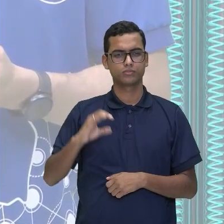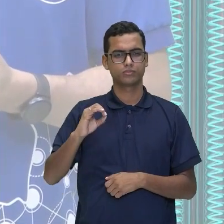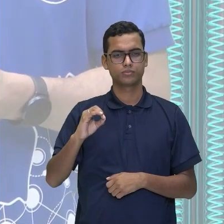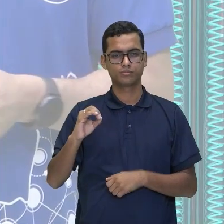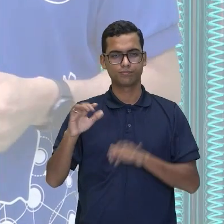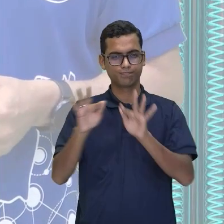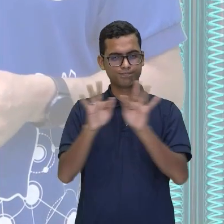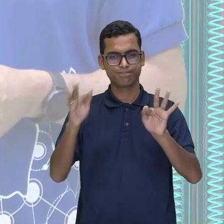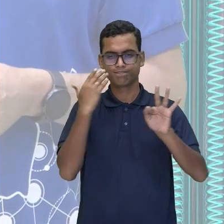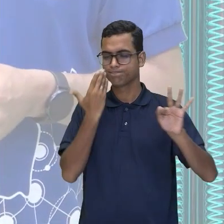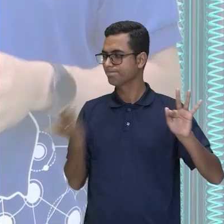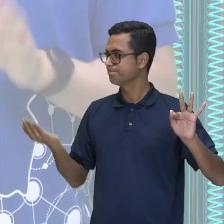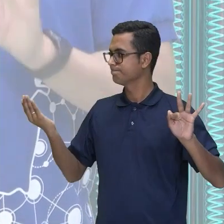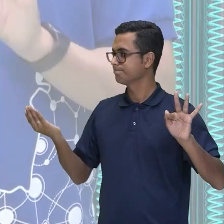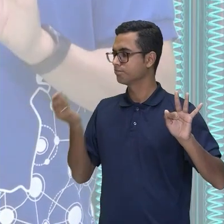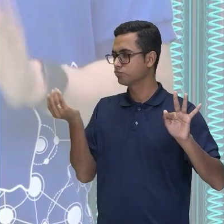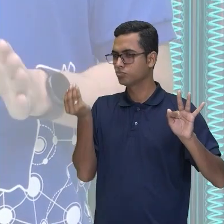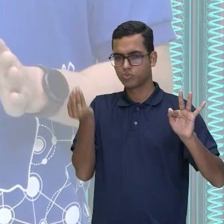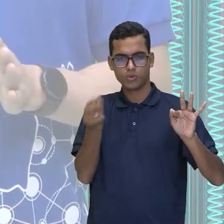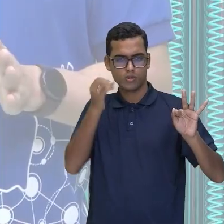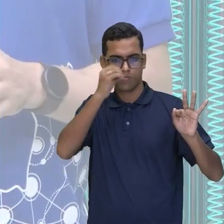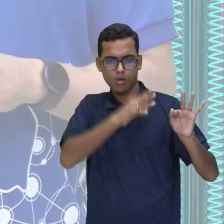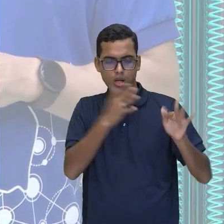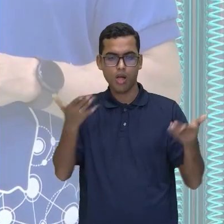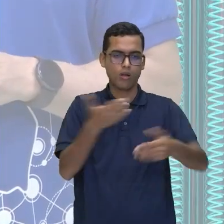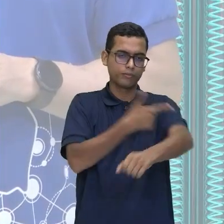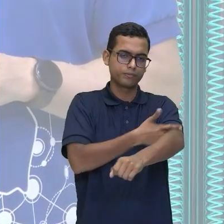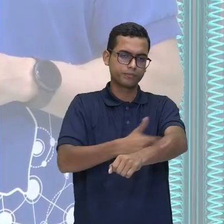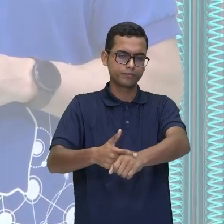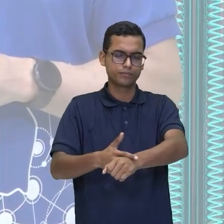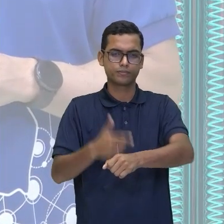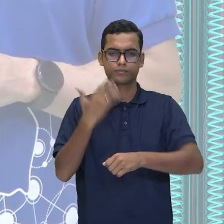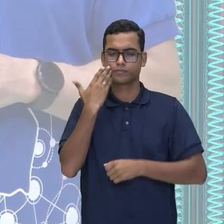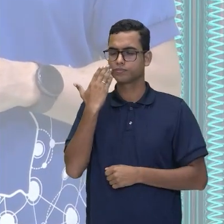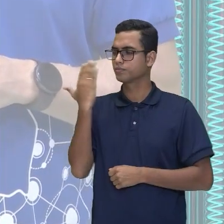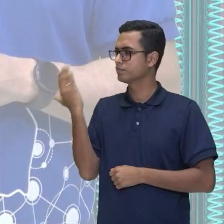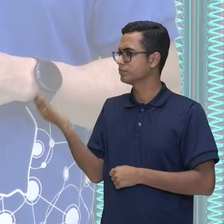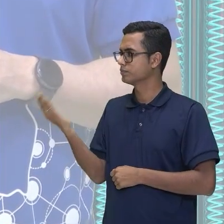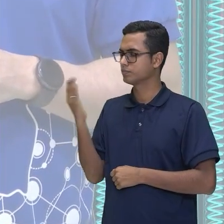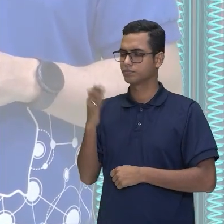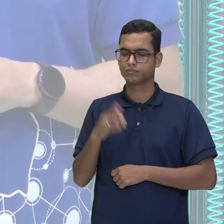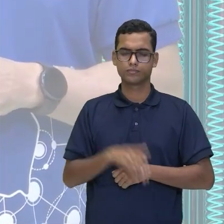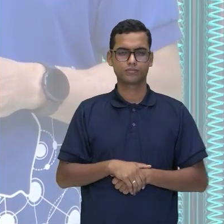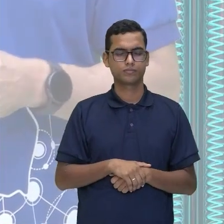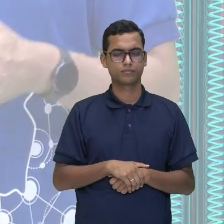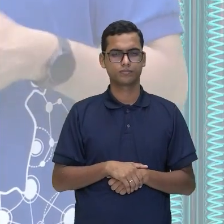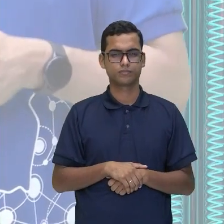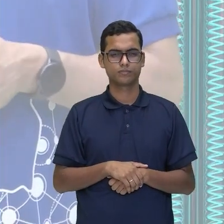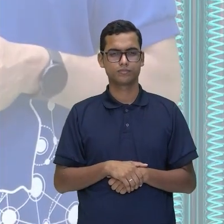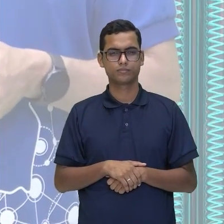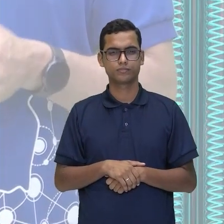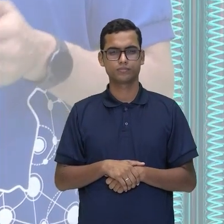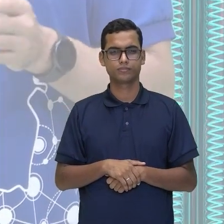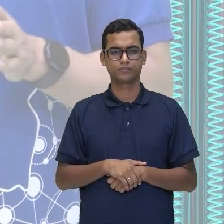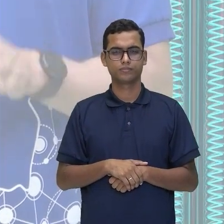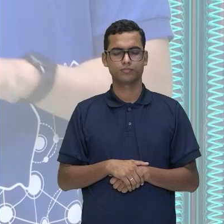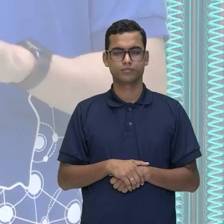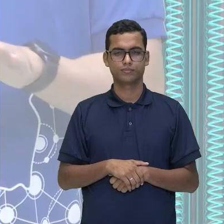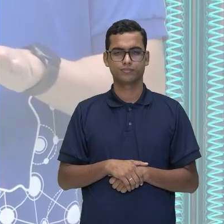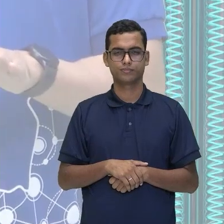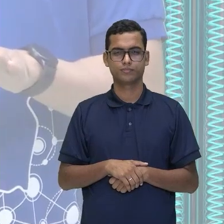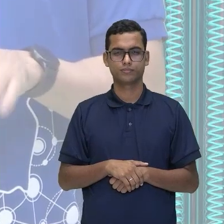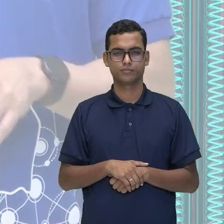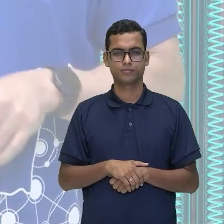se pedir algo a alguém. Agora a forma mais educada, mais polida, mais polite, como a gente fala em língua inglesa. Open the